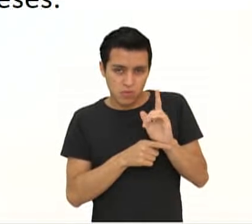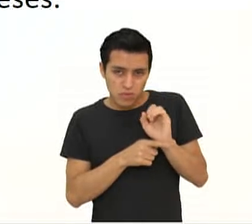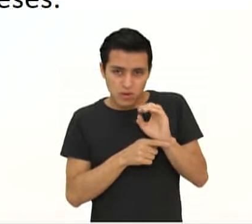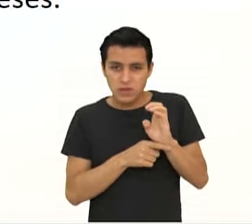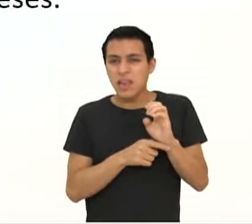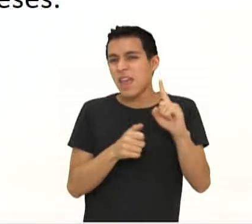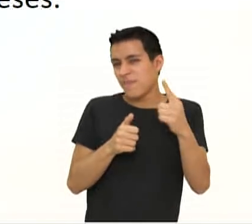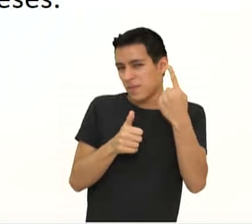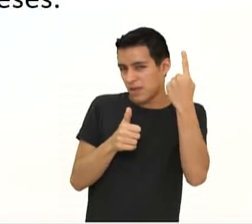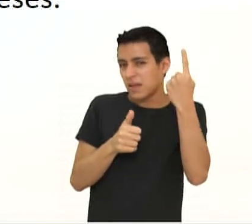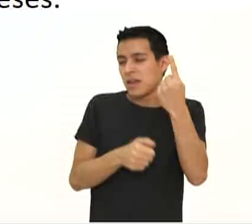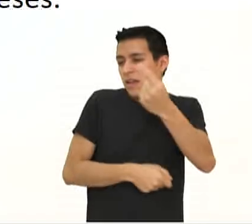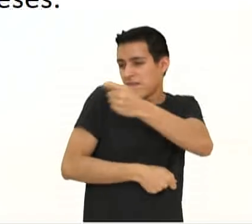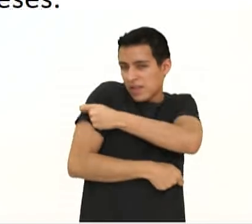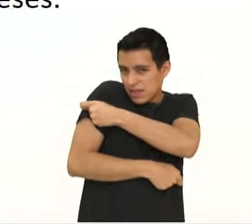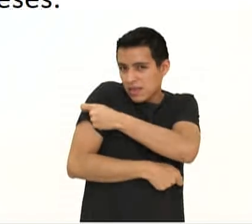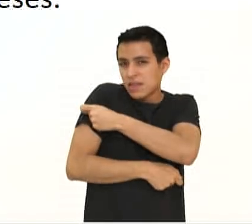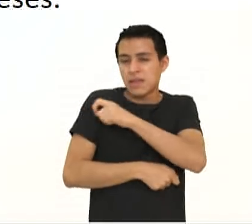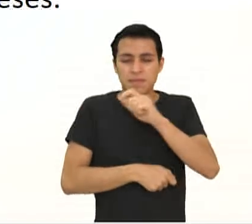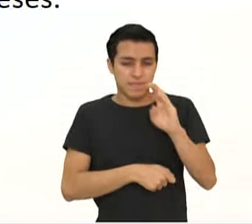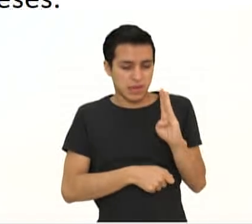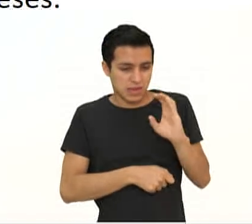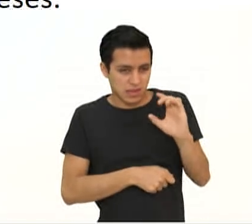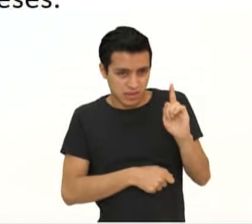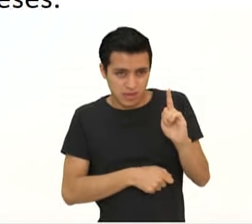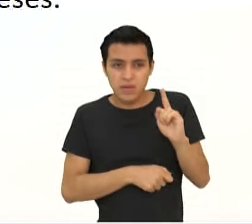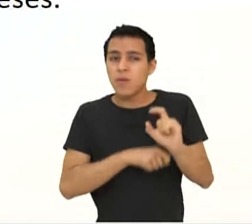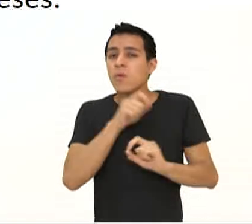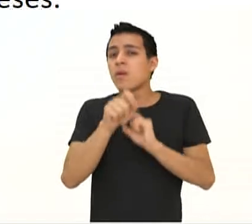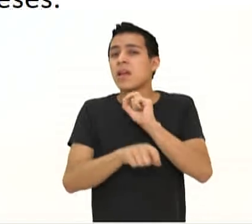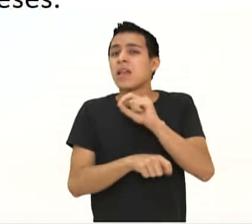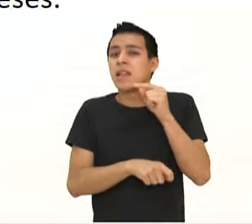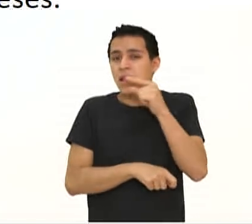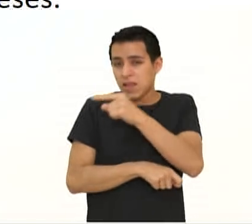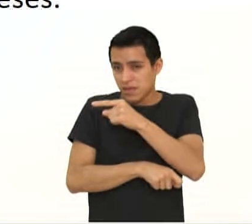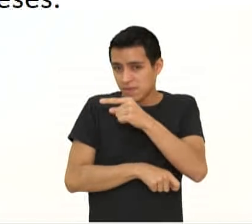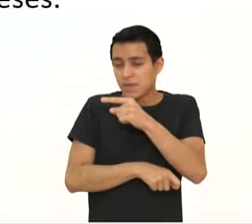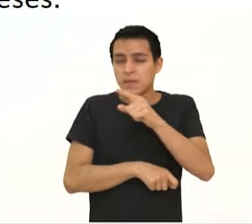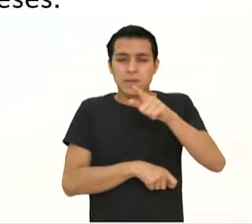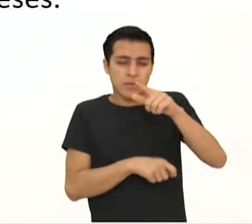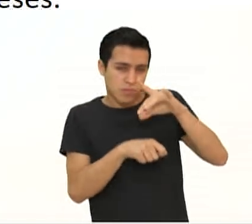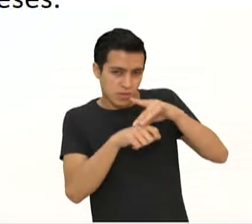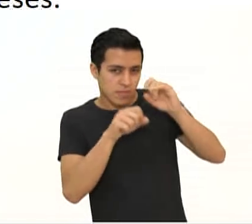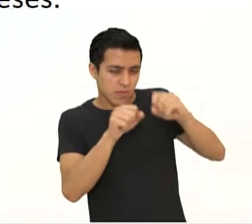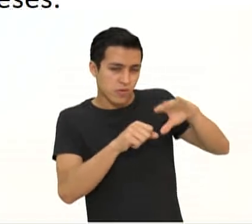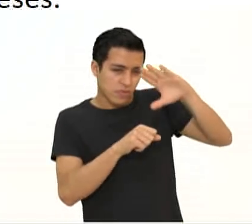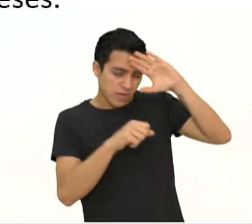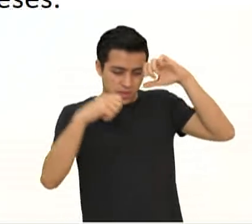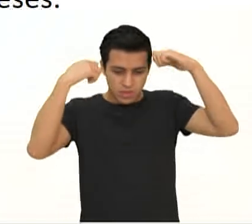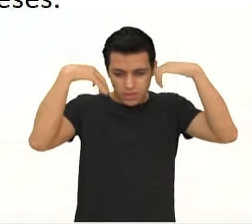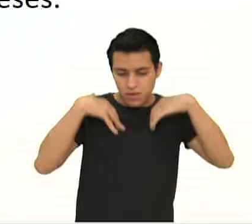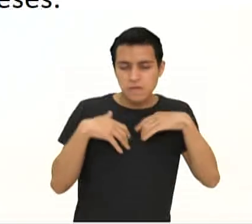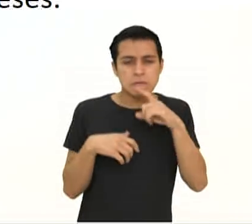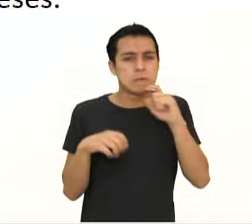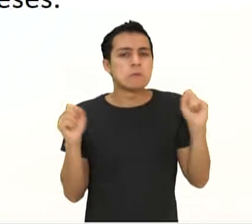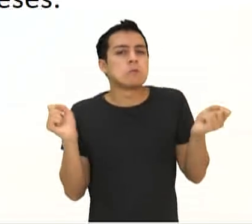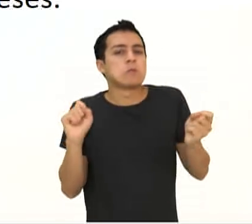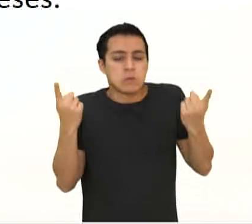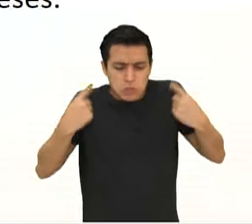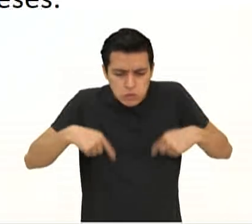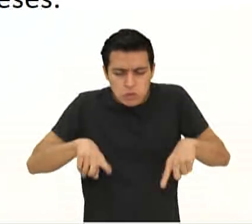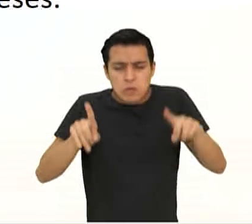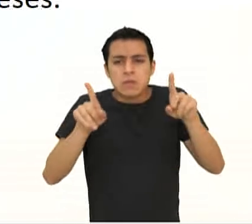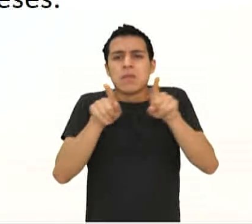que a gente toma na vida, a BCG. Ela causa, além de febre, suor, calafrio, dor